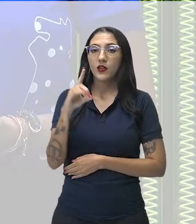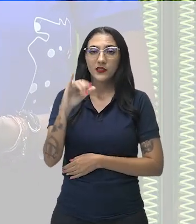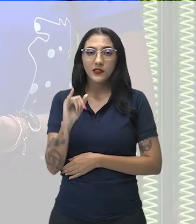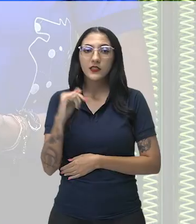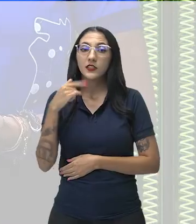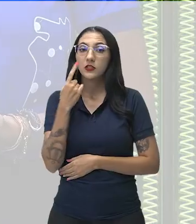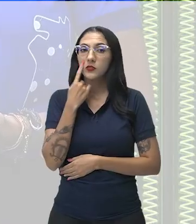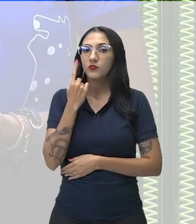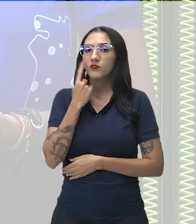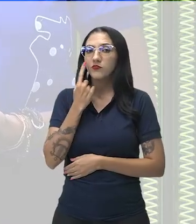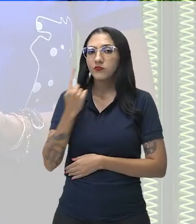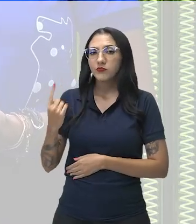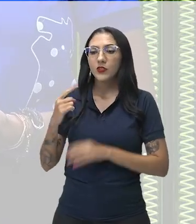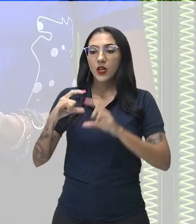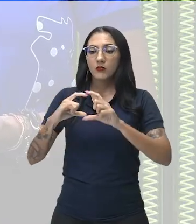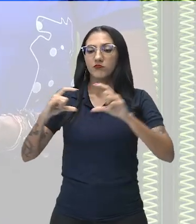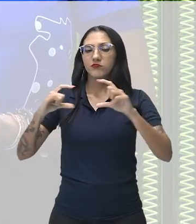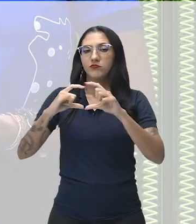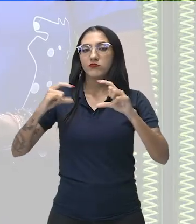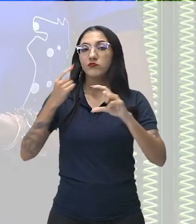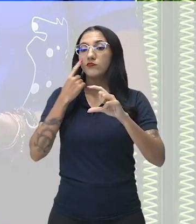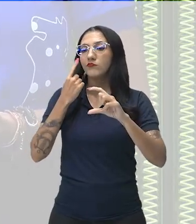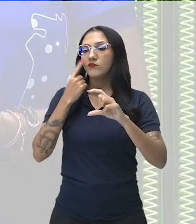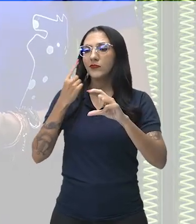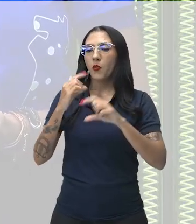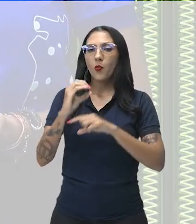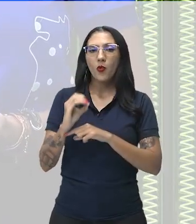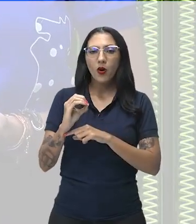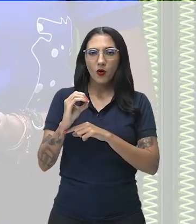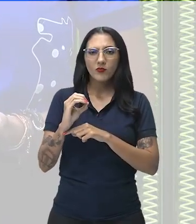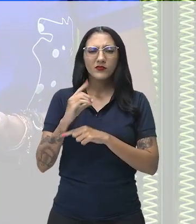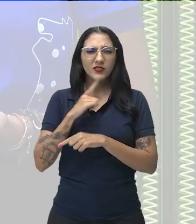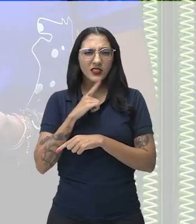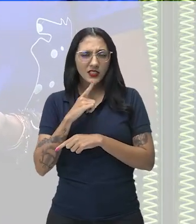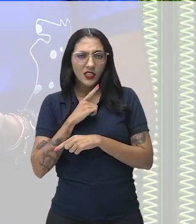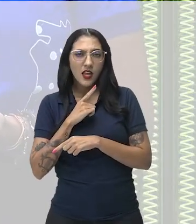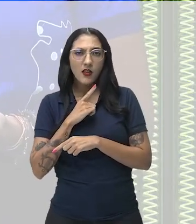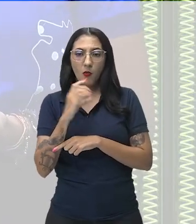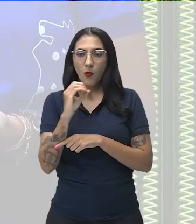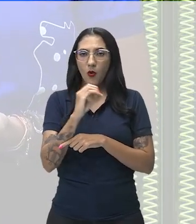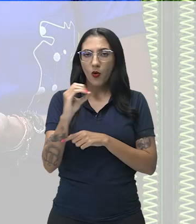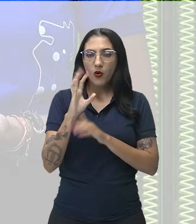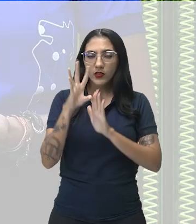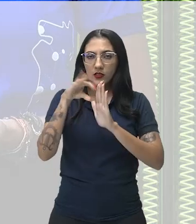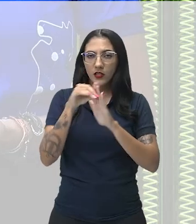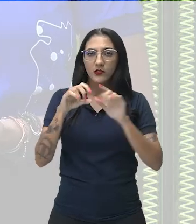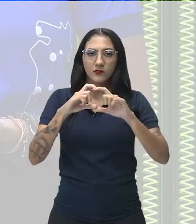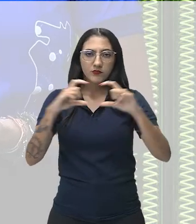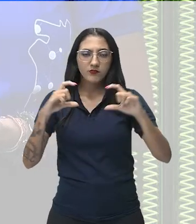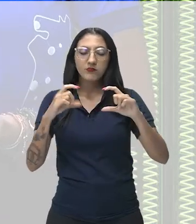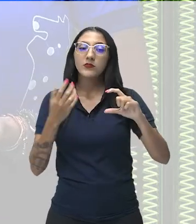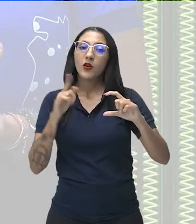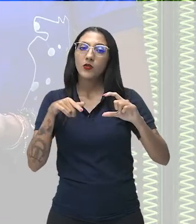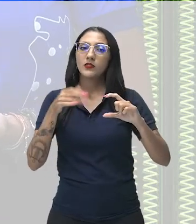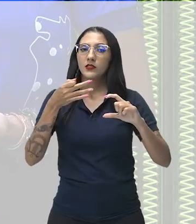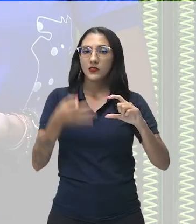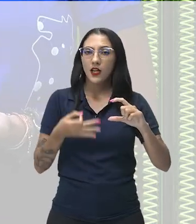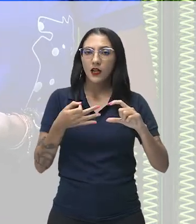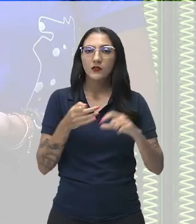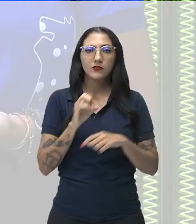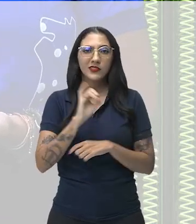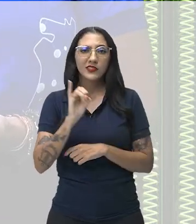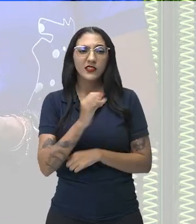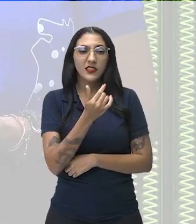para a fórmula dele e identificar o elemento oxigênio. Tem um oxigênio em sua fórmula? Ele é um oxiácido. Se não